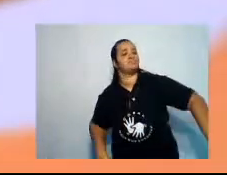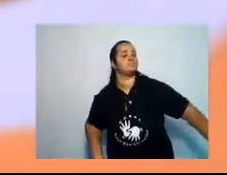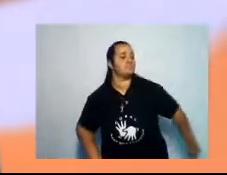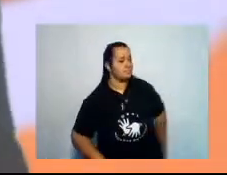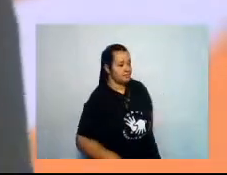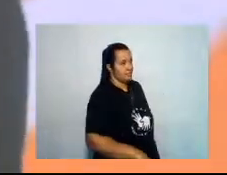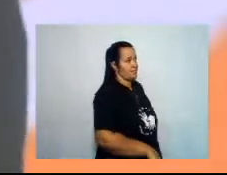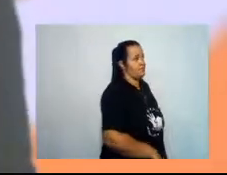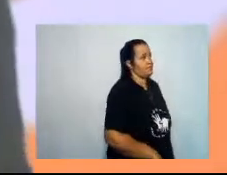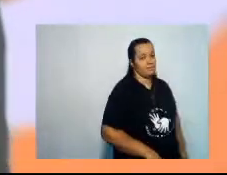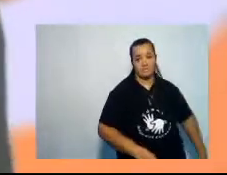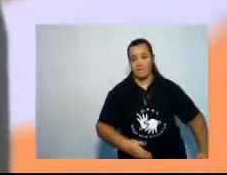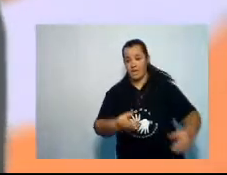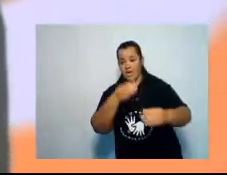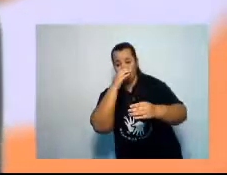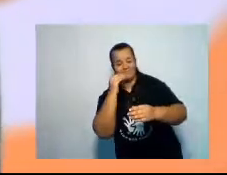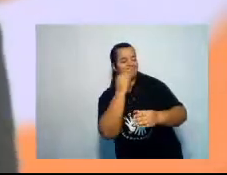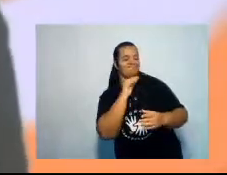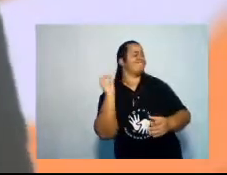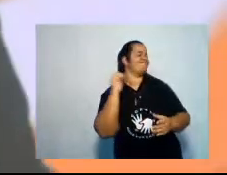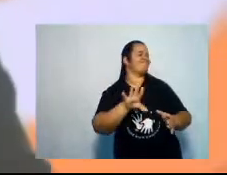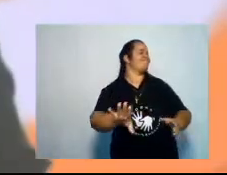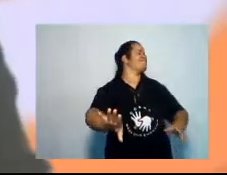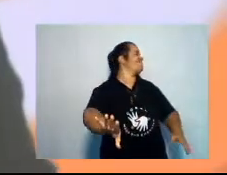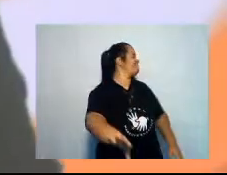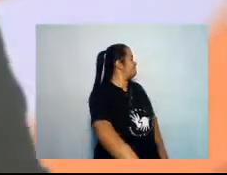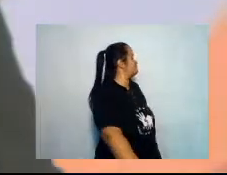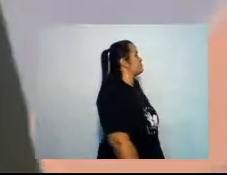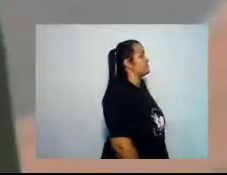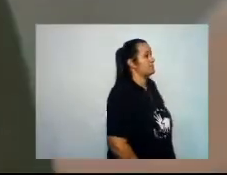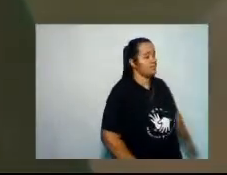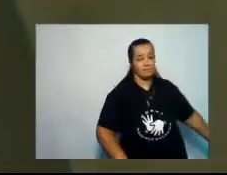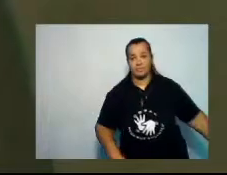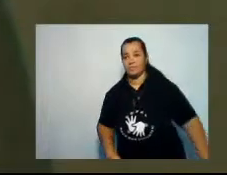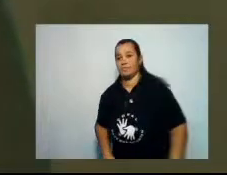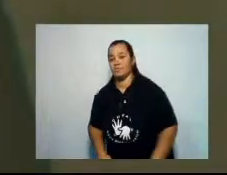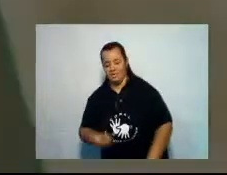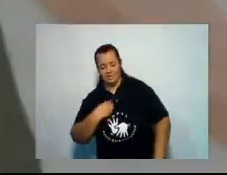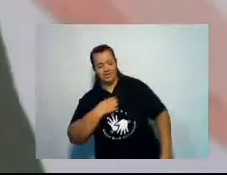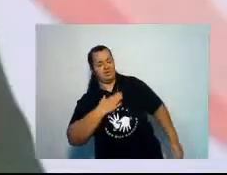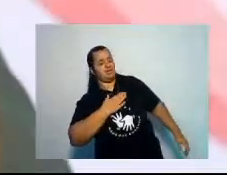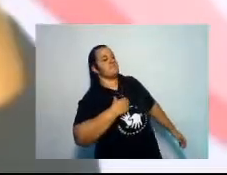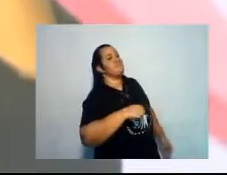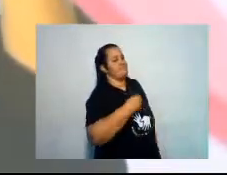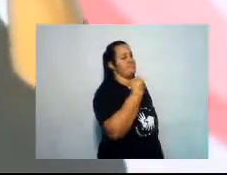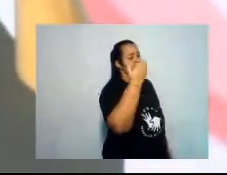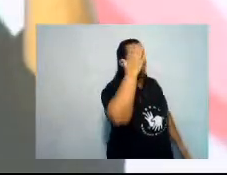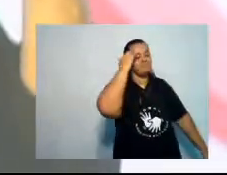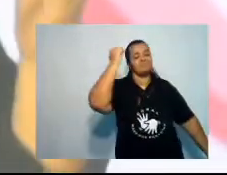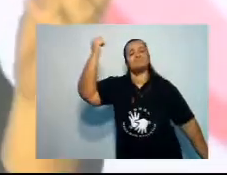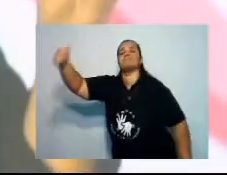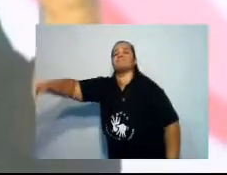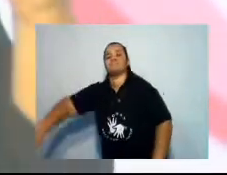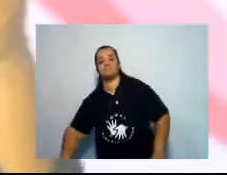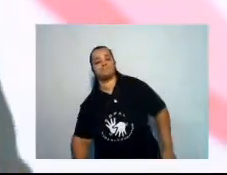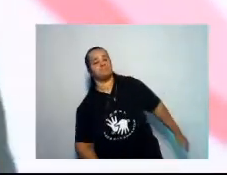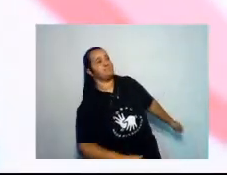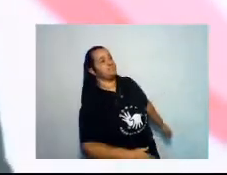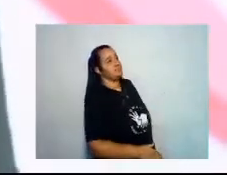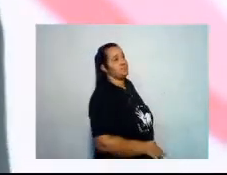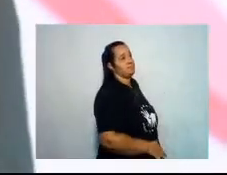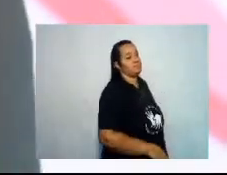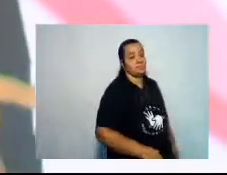aquele vinho do bom. A taça não merece tirar seu batom. Deixa comigo que pra isso eu tenho